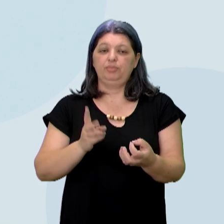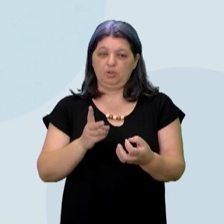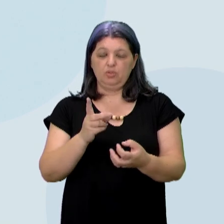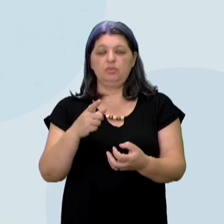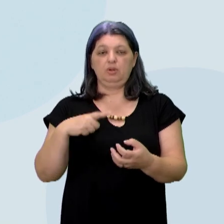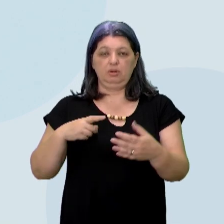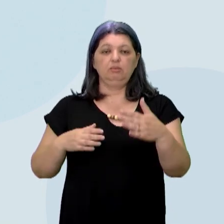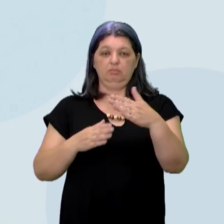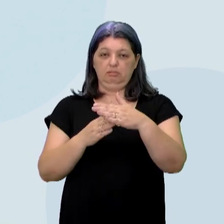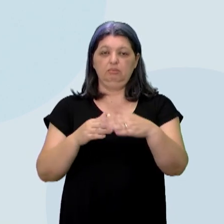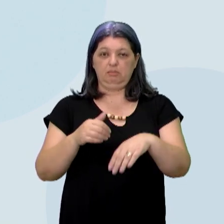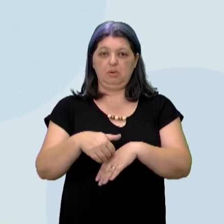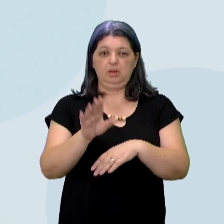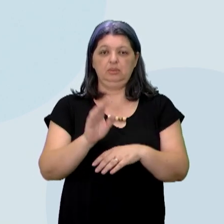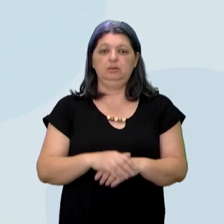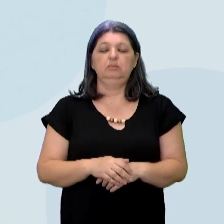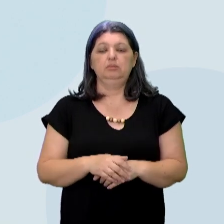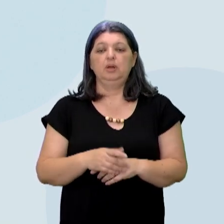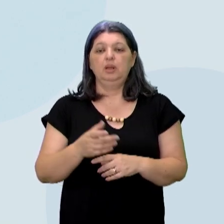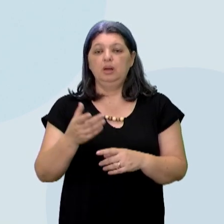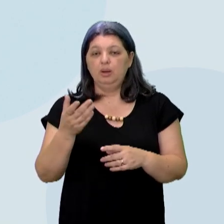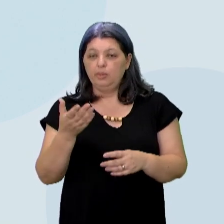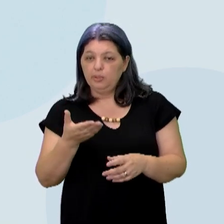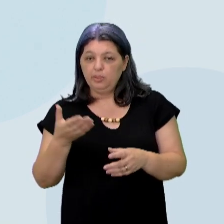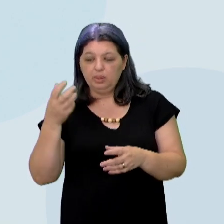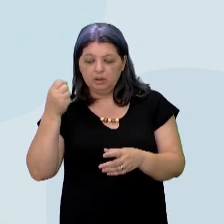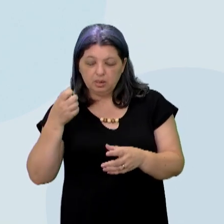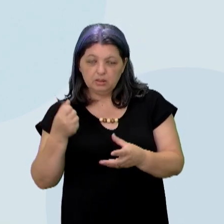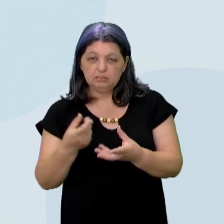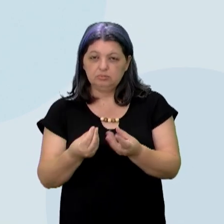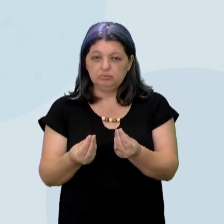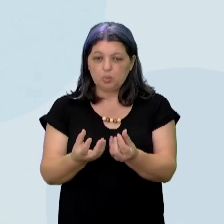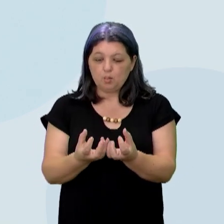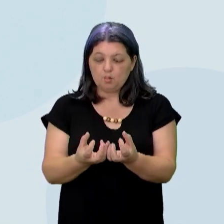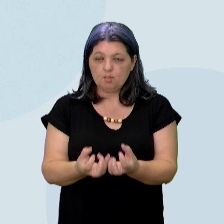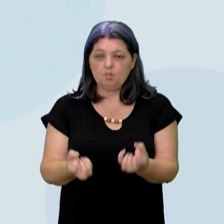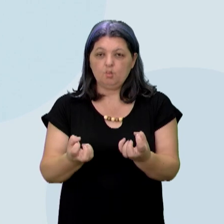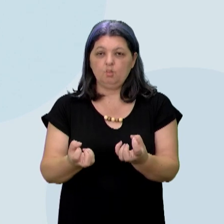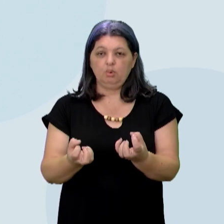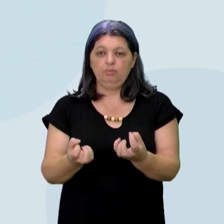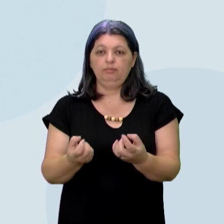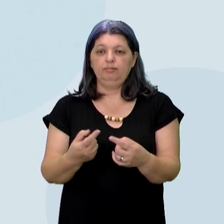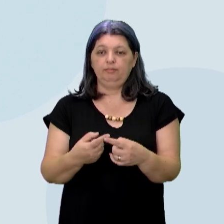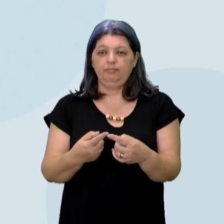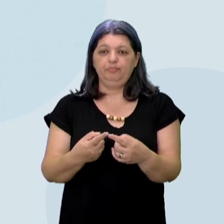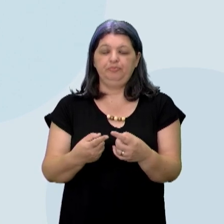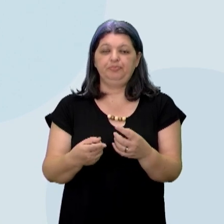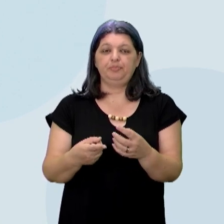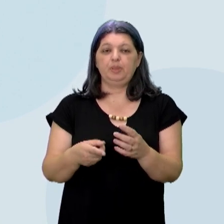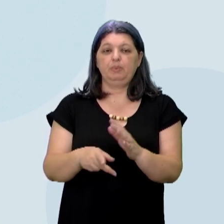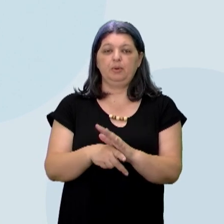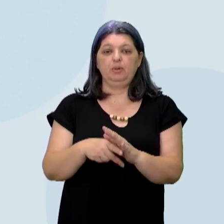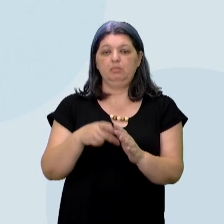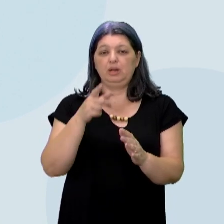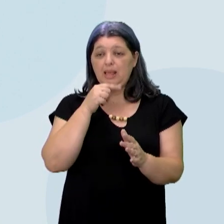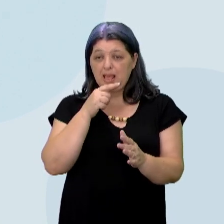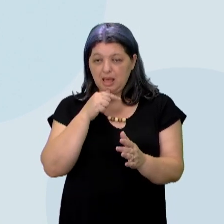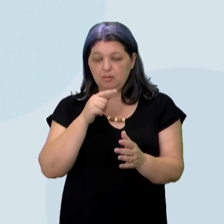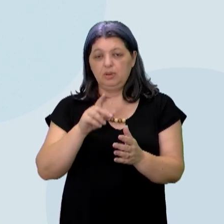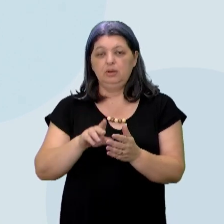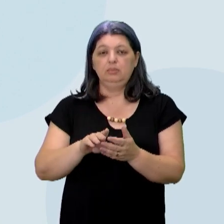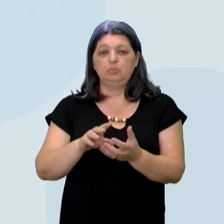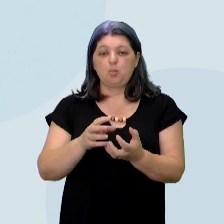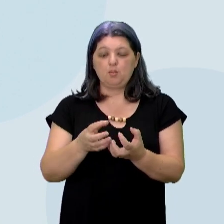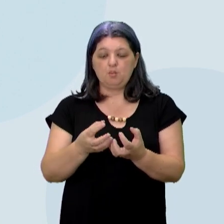O leite em pó é feito a partir da secagem do leite comum para extrair a água que compõe cerca